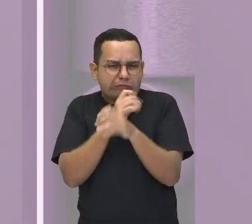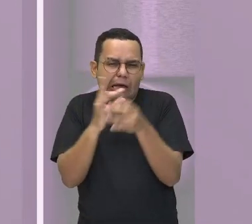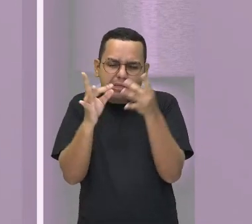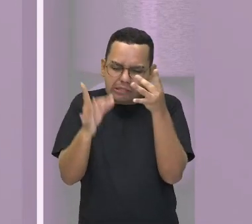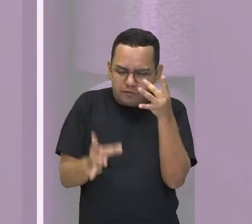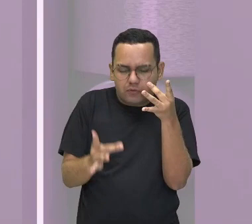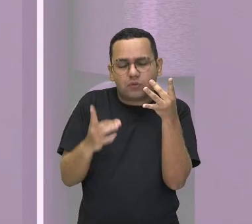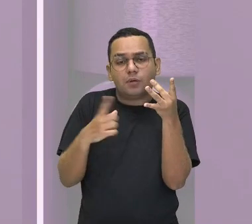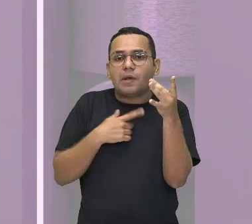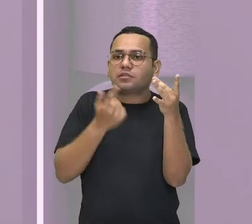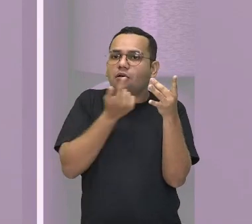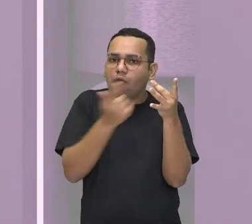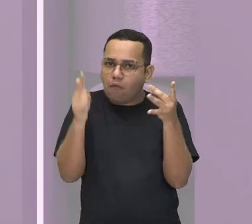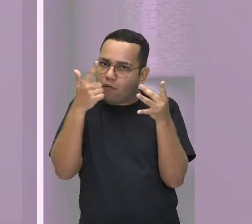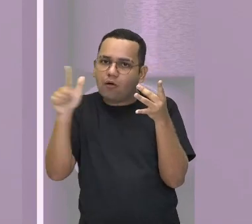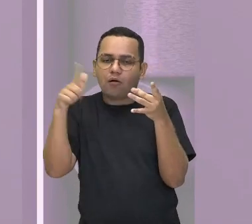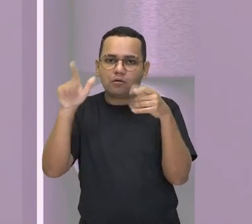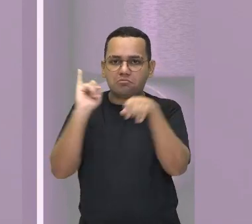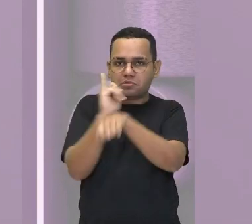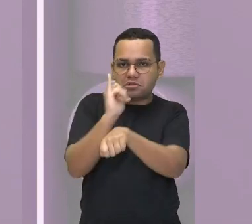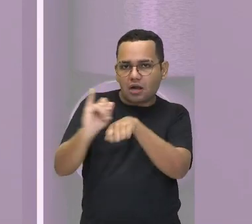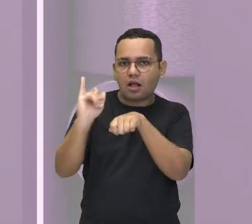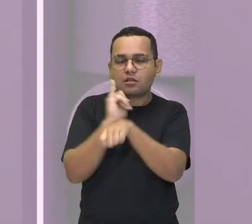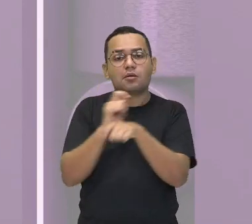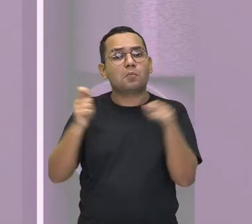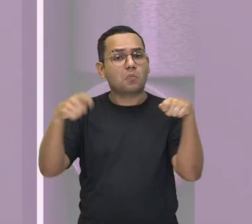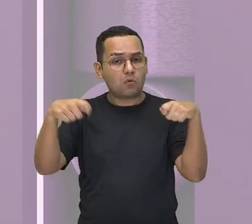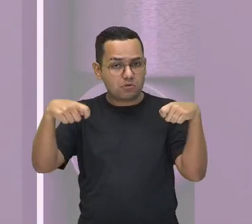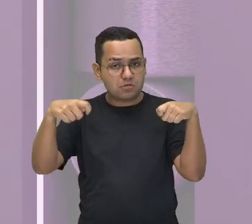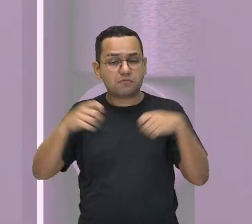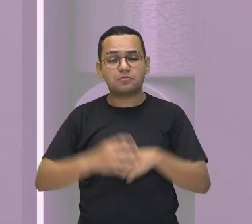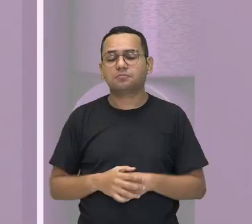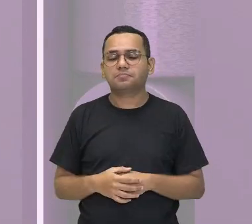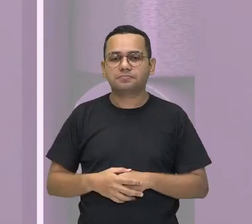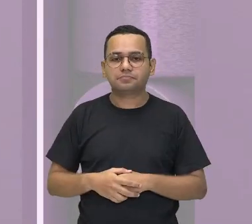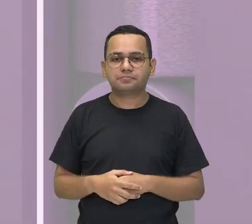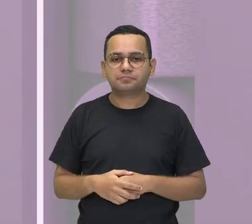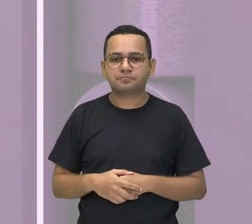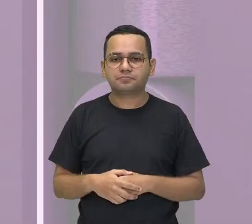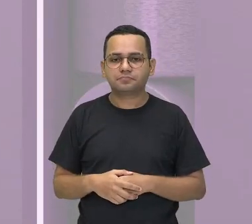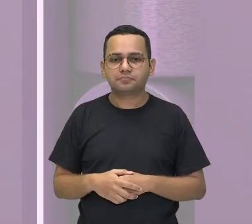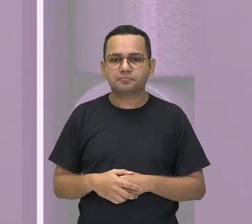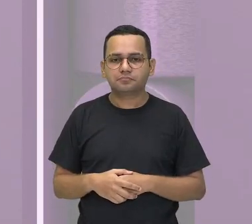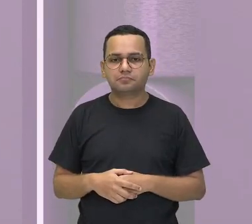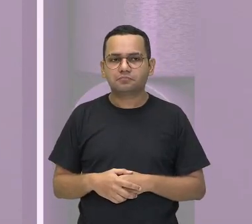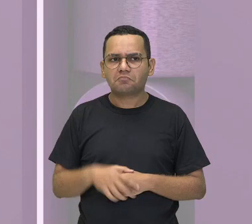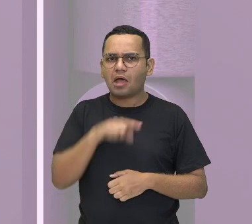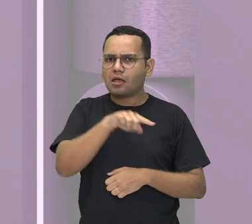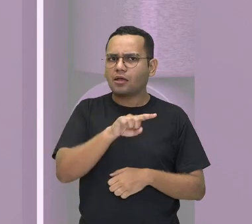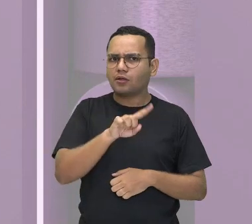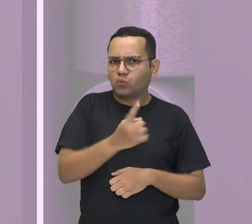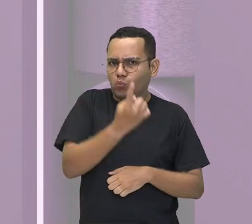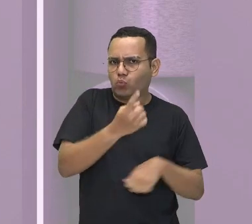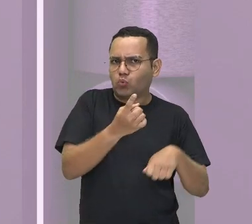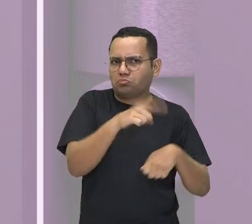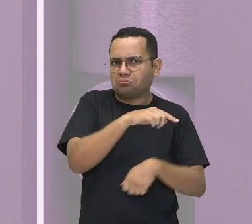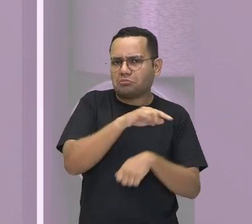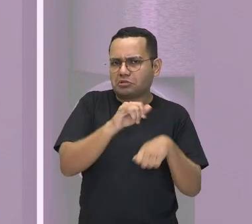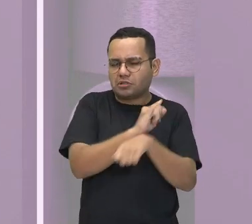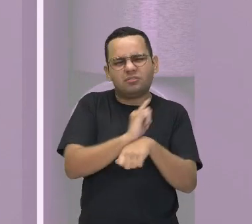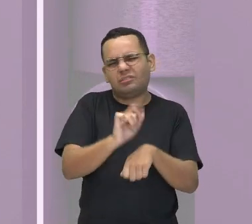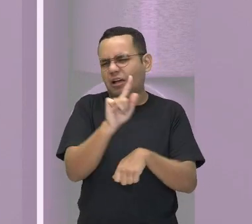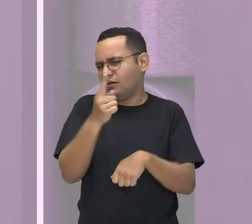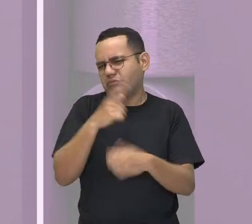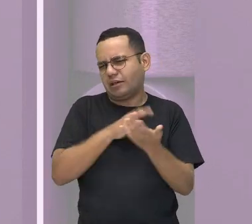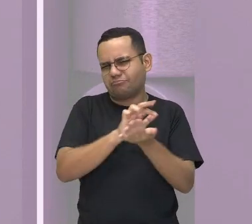você identificar, de você construir, né, a equação geral da reta, tá bom? Não é só esse caminho, né? Não é só através do determinante, existe uma